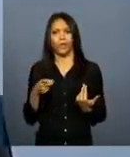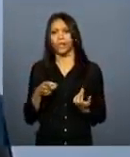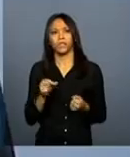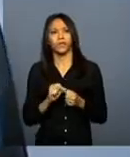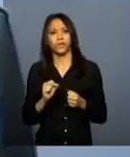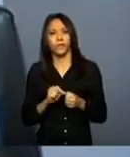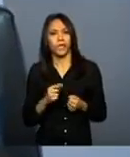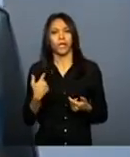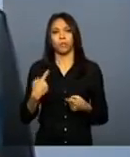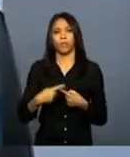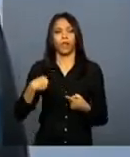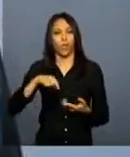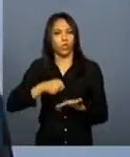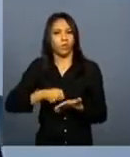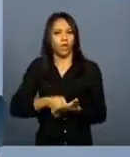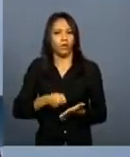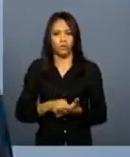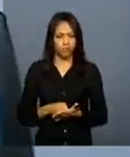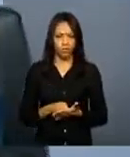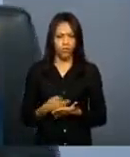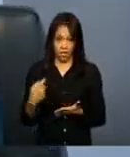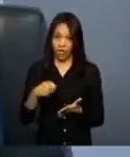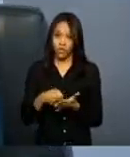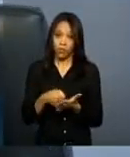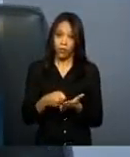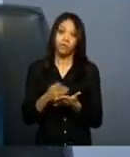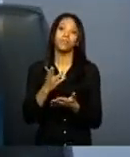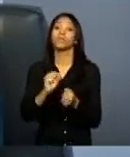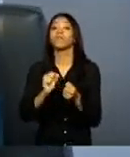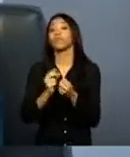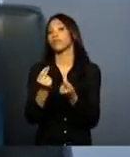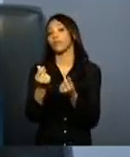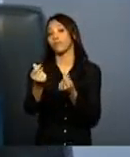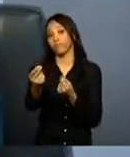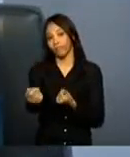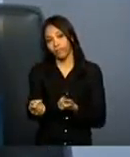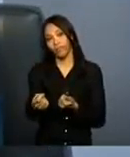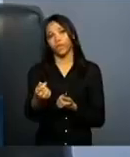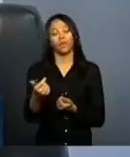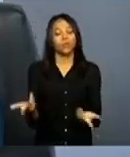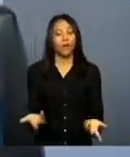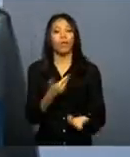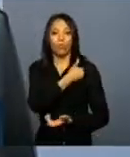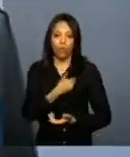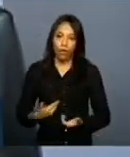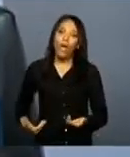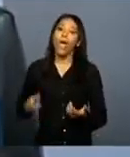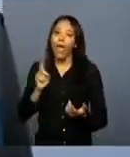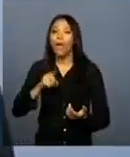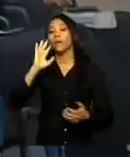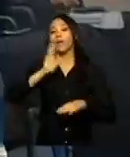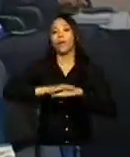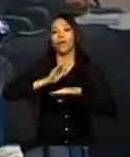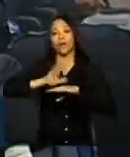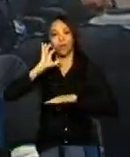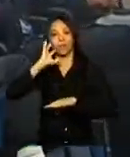feito porque era nossa obrigação. Se fosse obrigação, já tinha sido feita há muito tempo, né? É obrigação do Estado, sim, mas é decisão política.